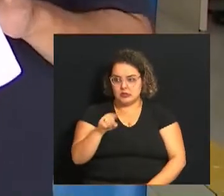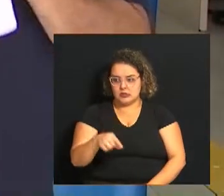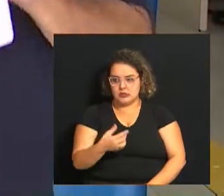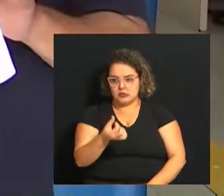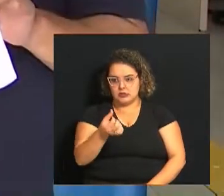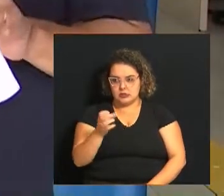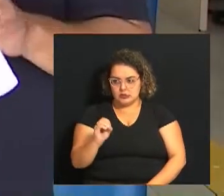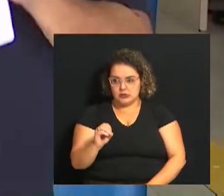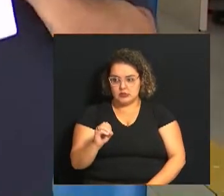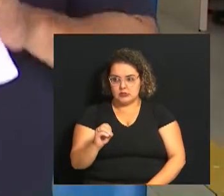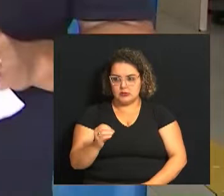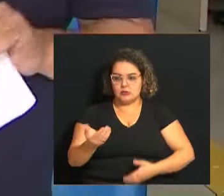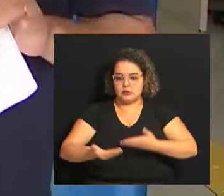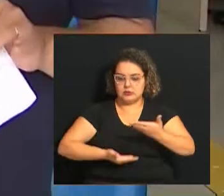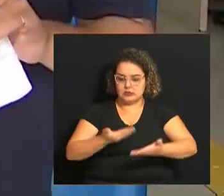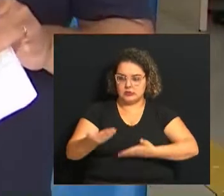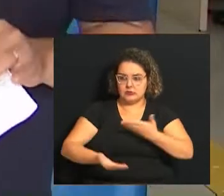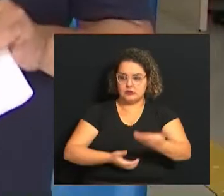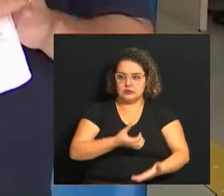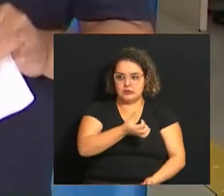61,60. Serviço, R$